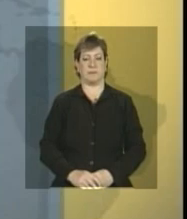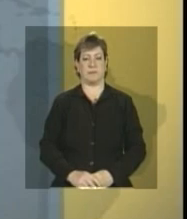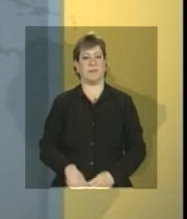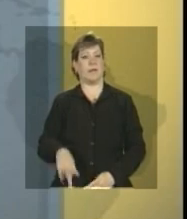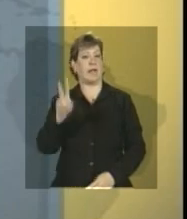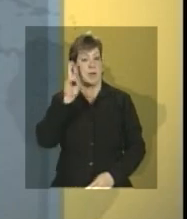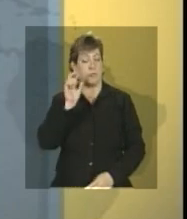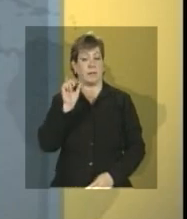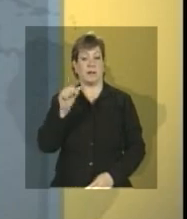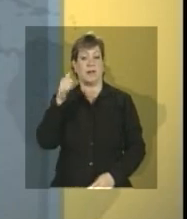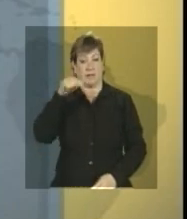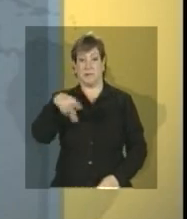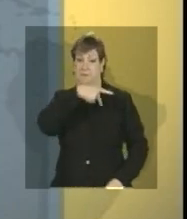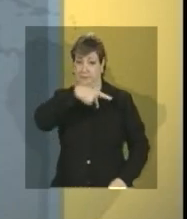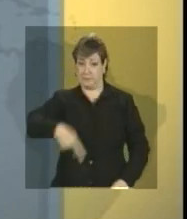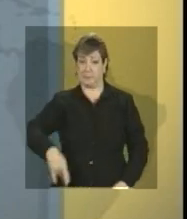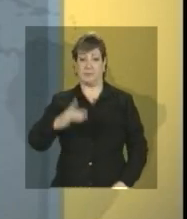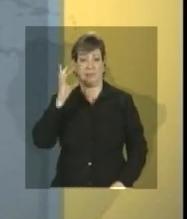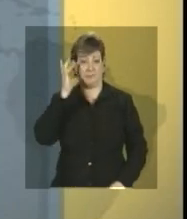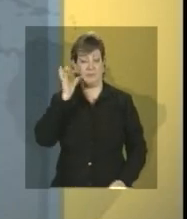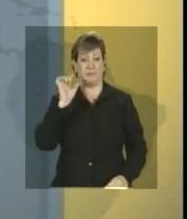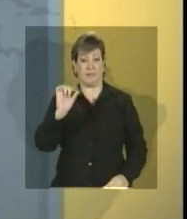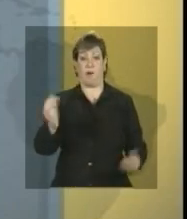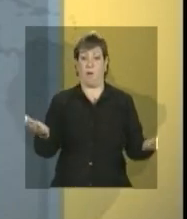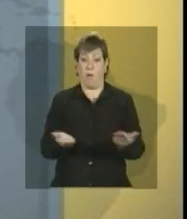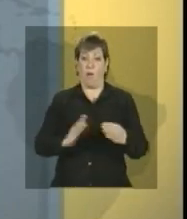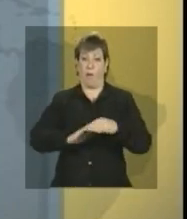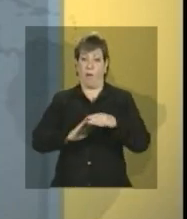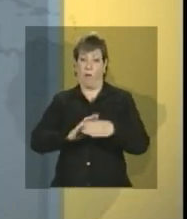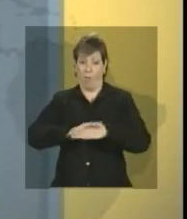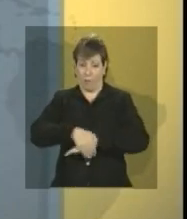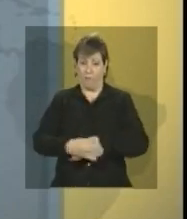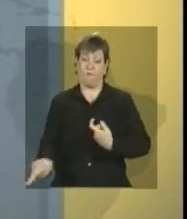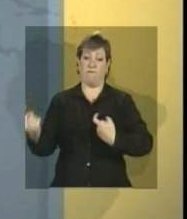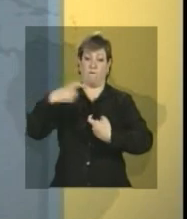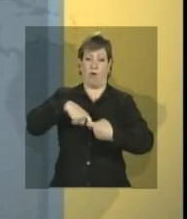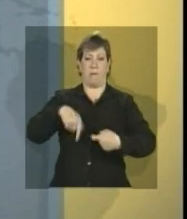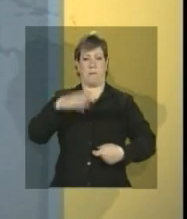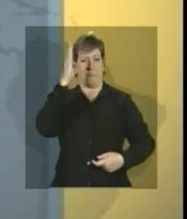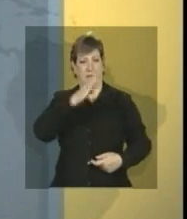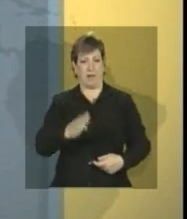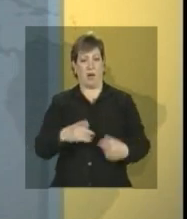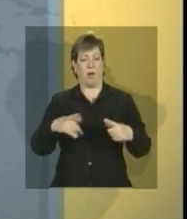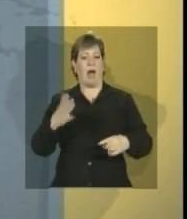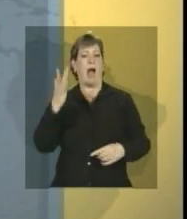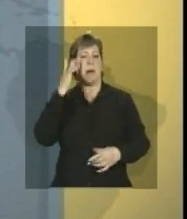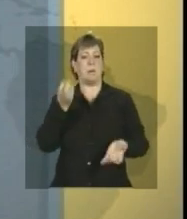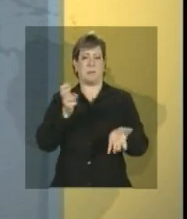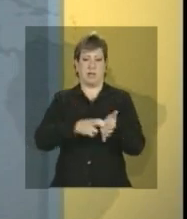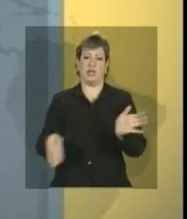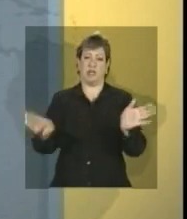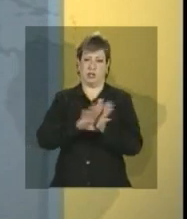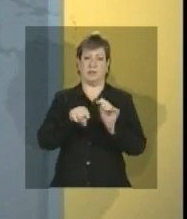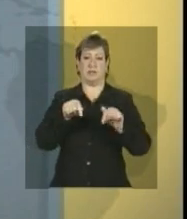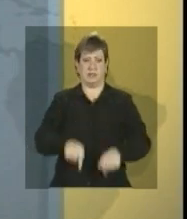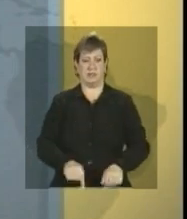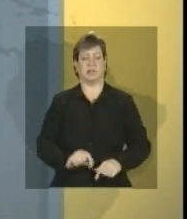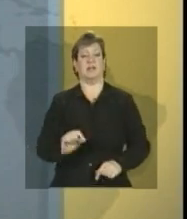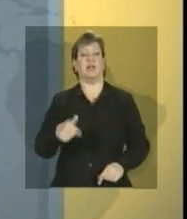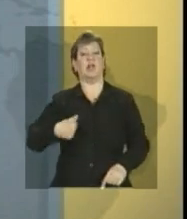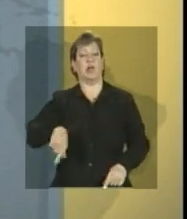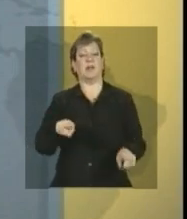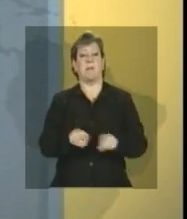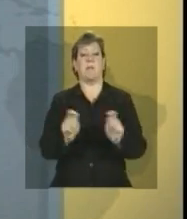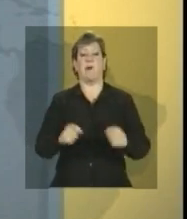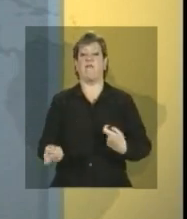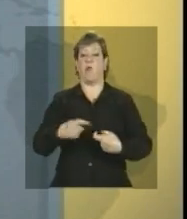Lembrando que a presidenta Dilma Rousseff embarca esta noite de volta para o Brasil, onde deve chegar amanhã pela manhã. E também que nós podemos